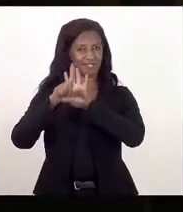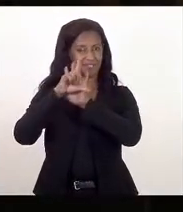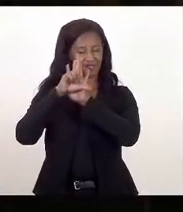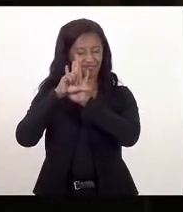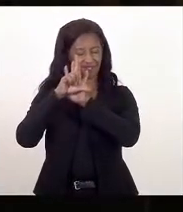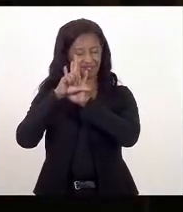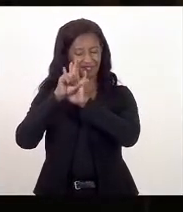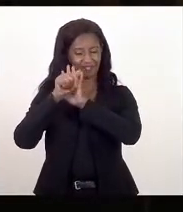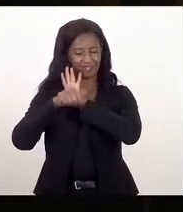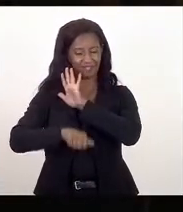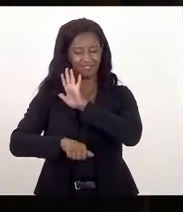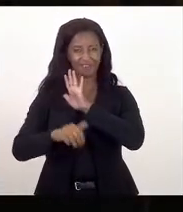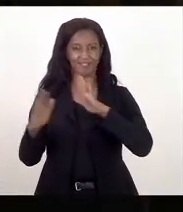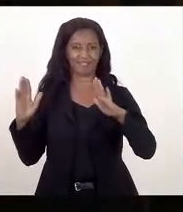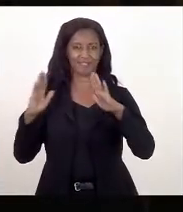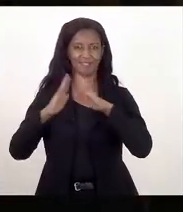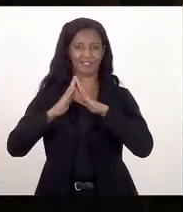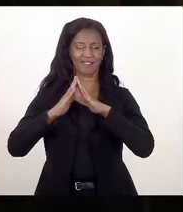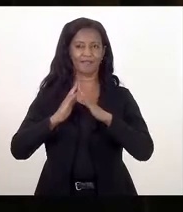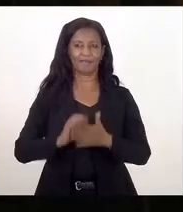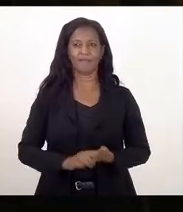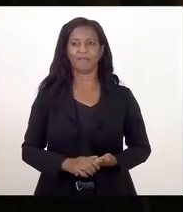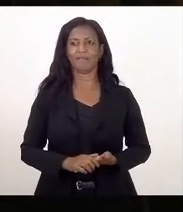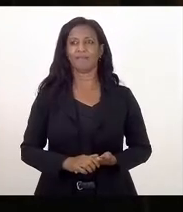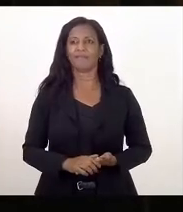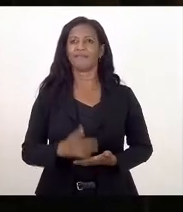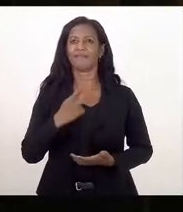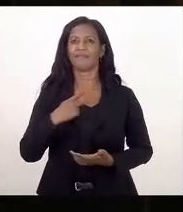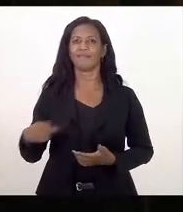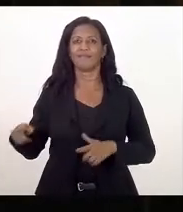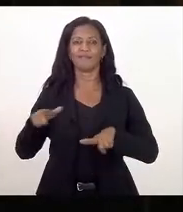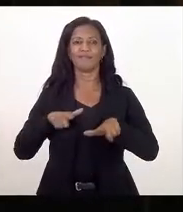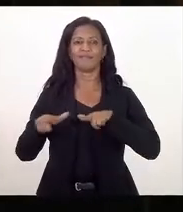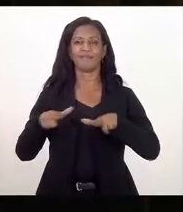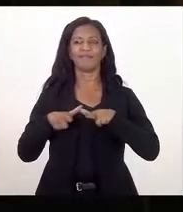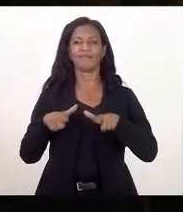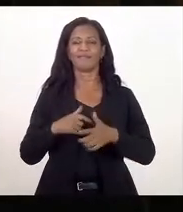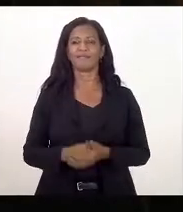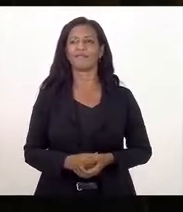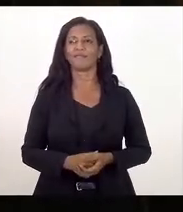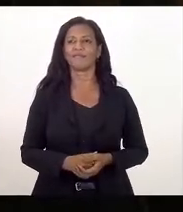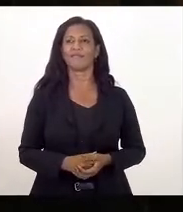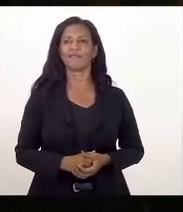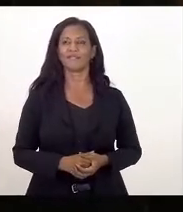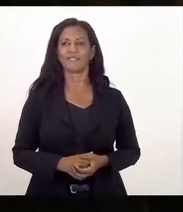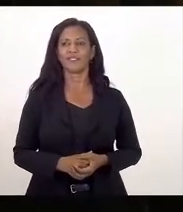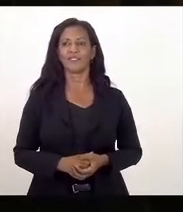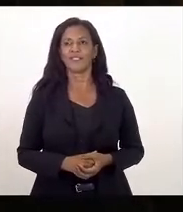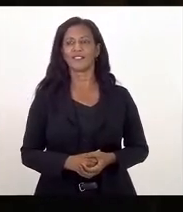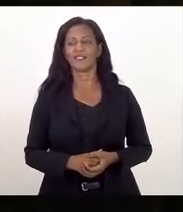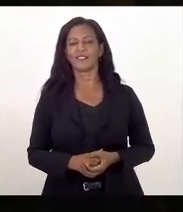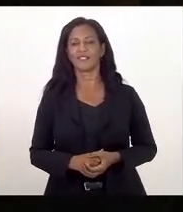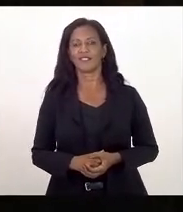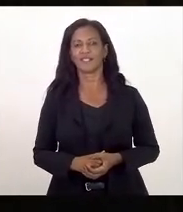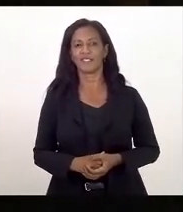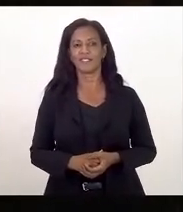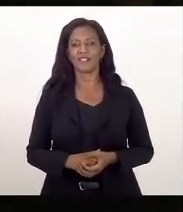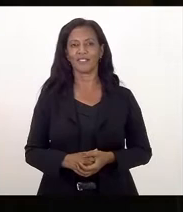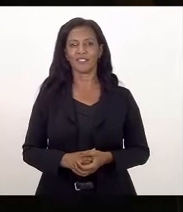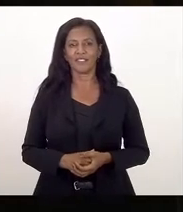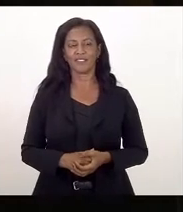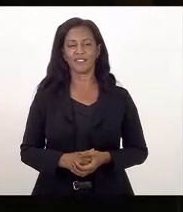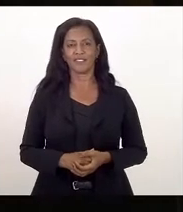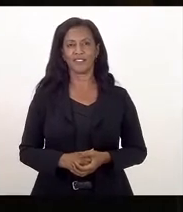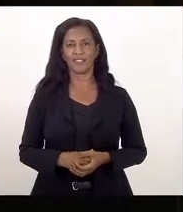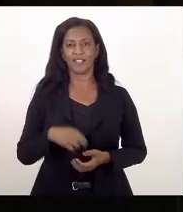e desta sessão. Preside os trabalhos desta sessão. nobre defensor